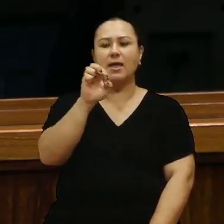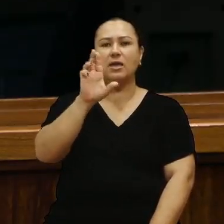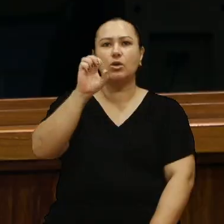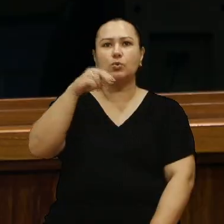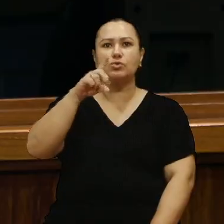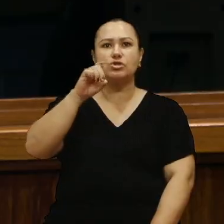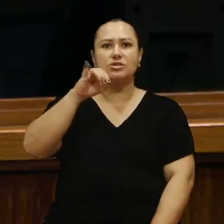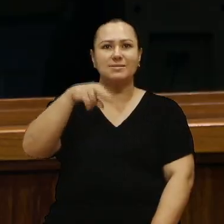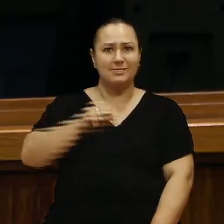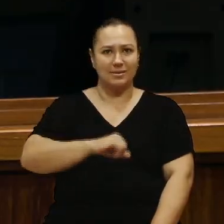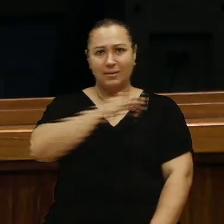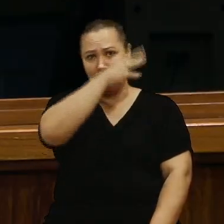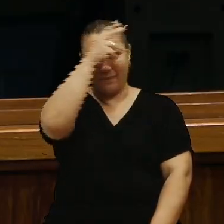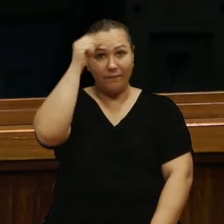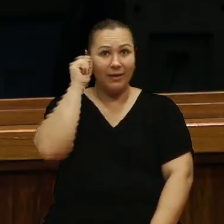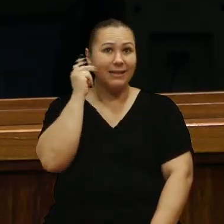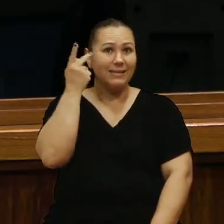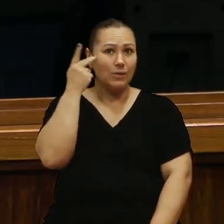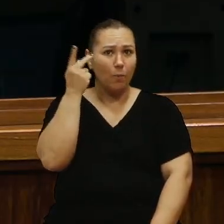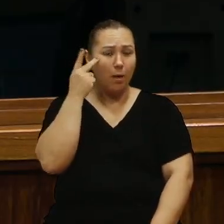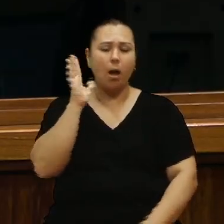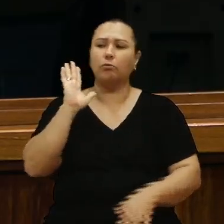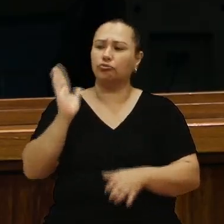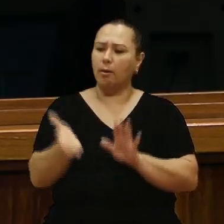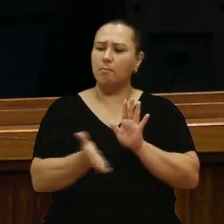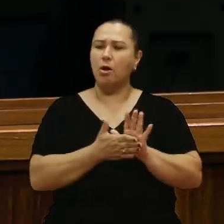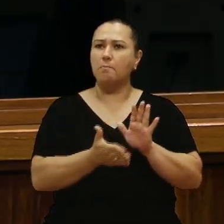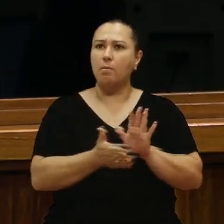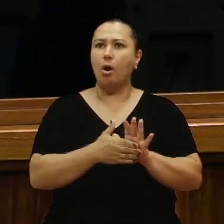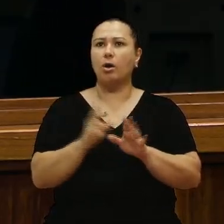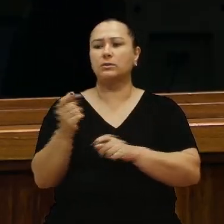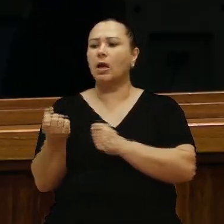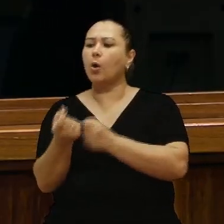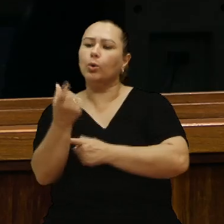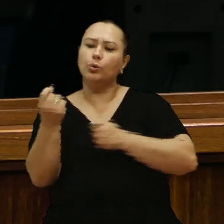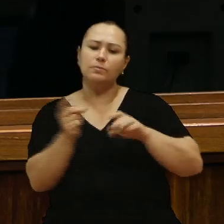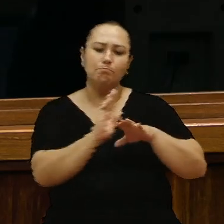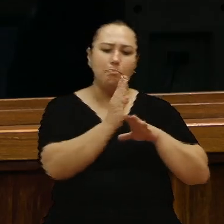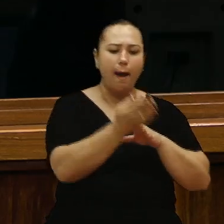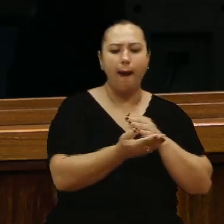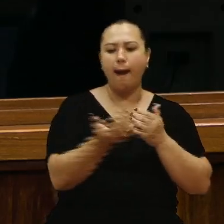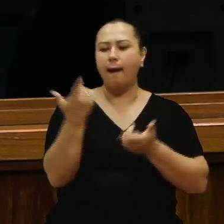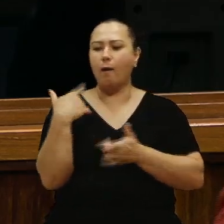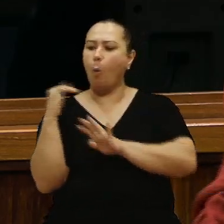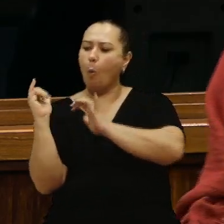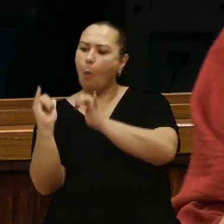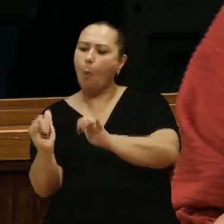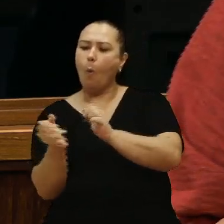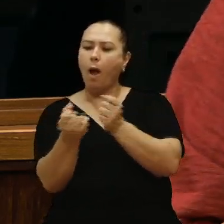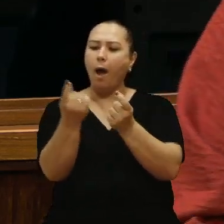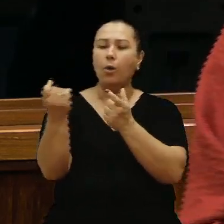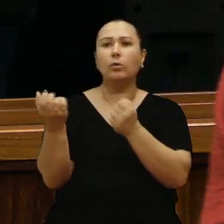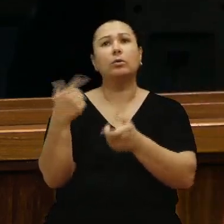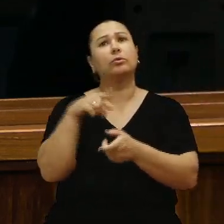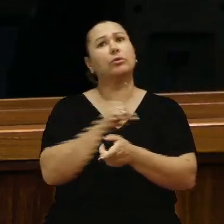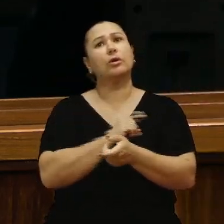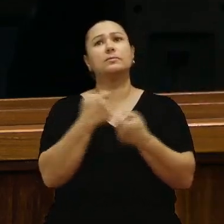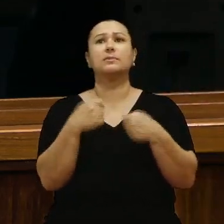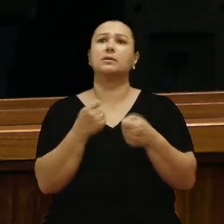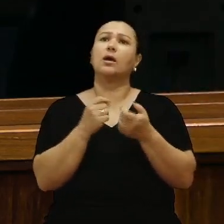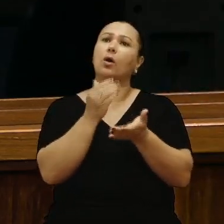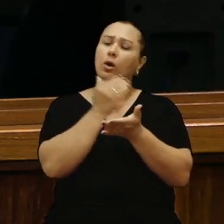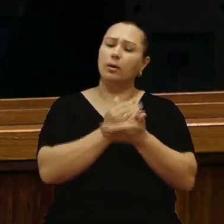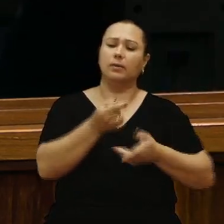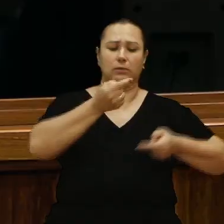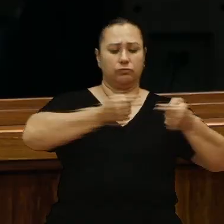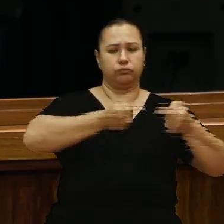em algumas linhas, de forma gradual, em alguns bairros. Então, eu acho que a gente tem que começar a fazer esse debate de